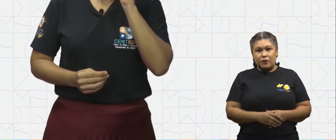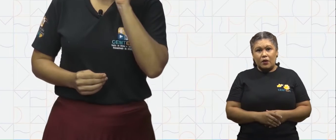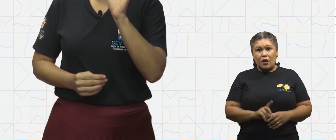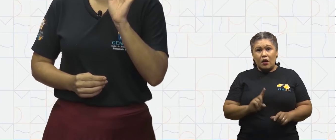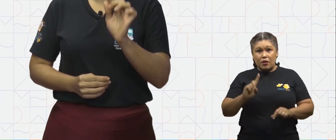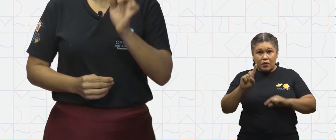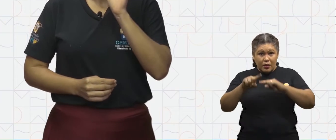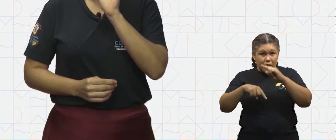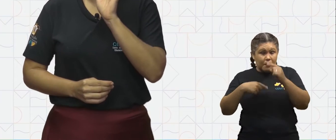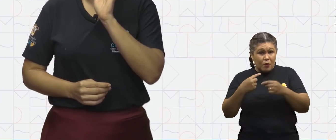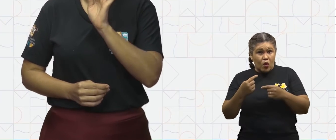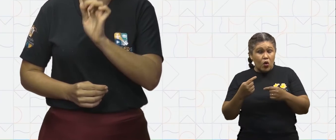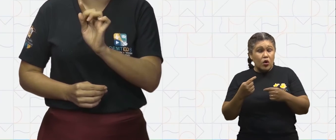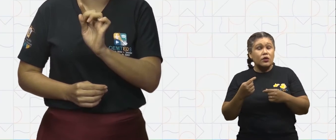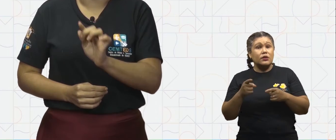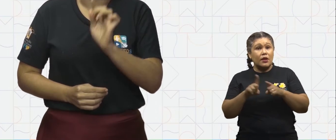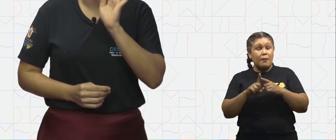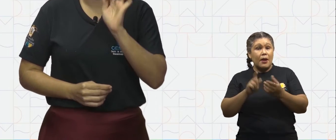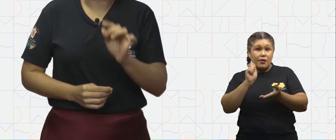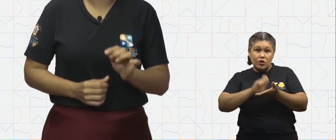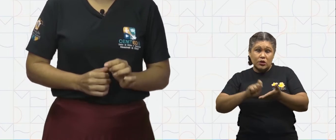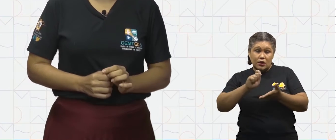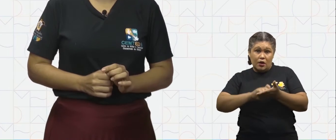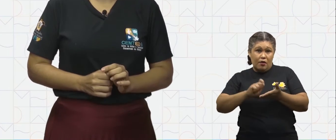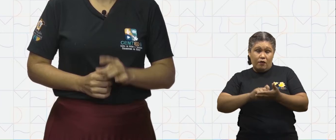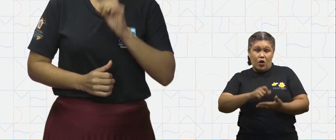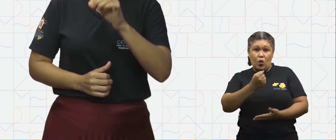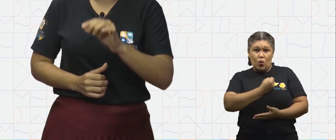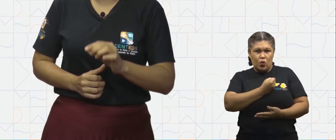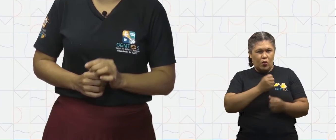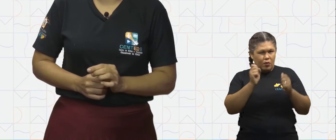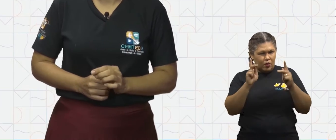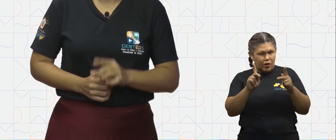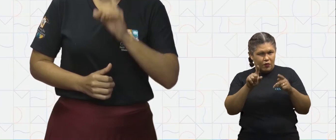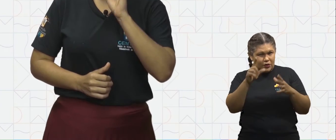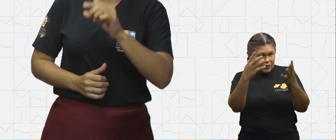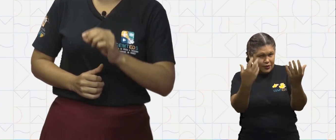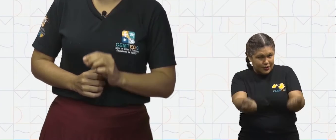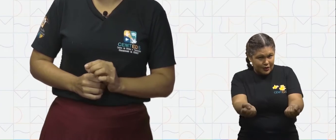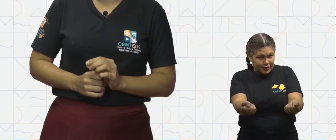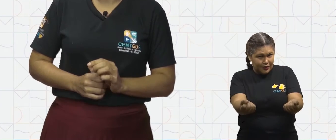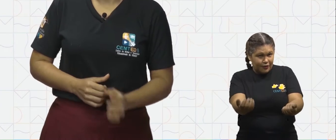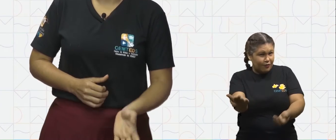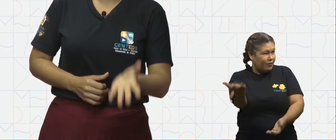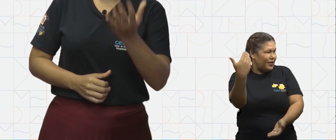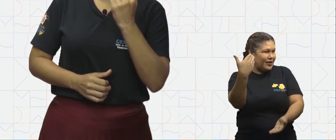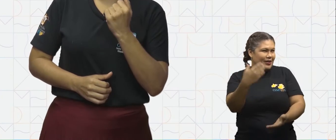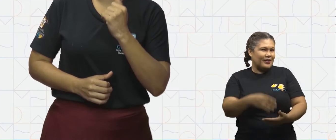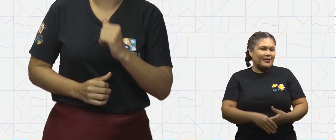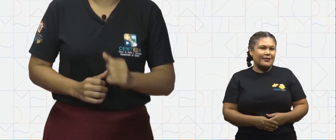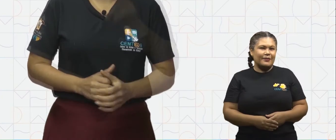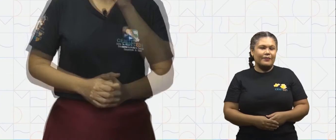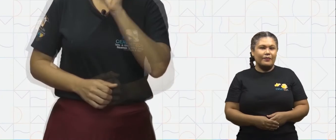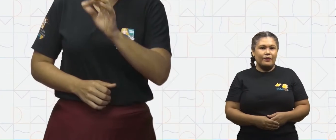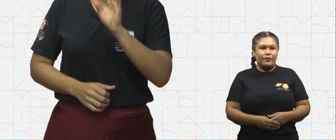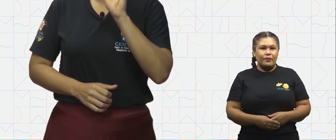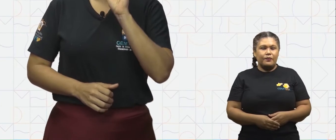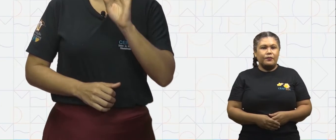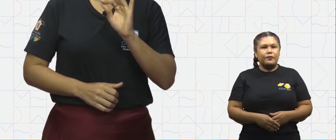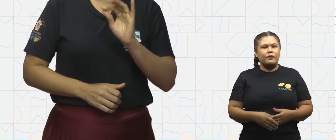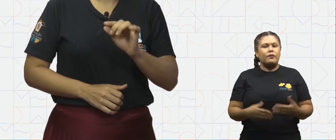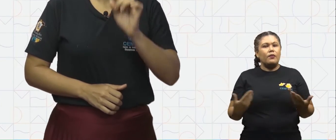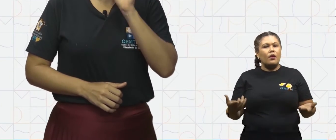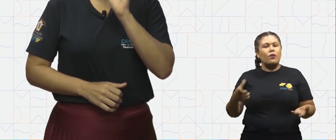posteriormente, vamos escrever o nome desses números. O que acha? Você topa? Então, vamos lá!